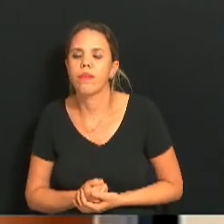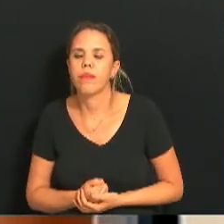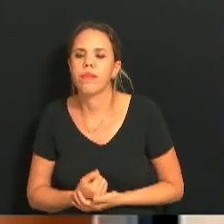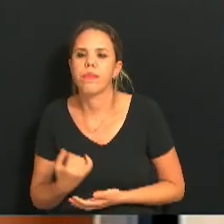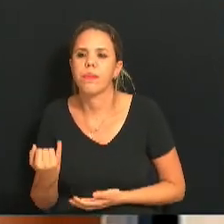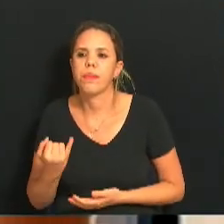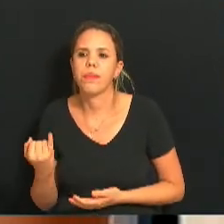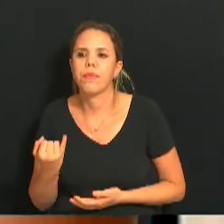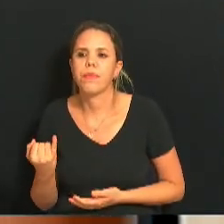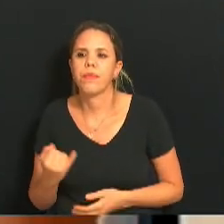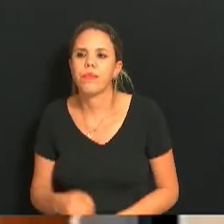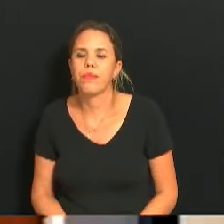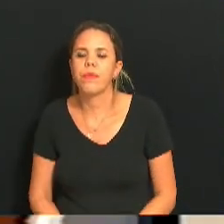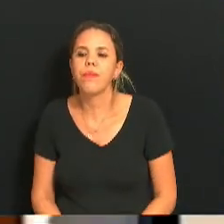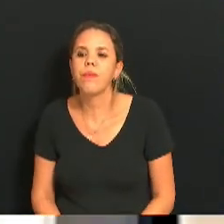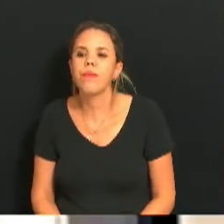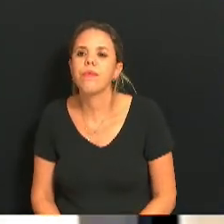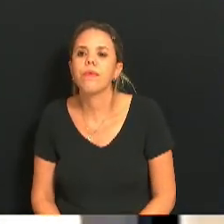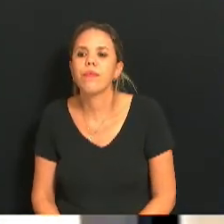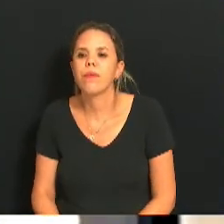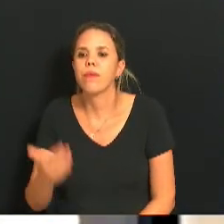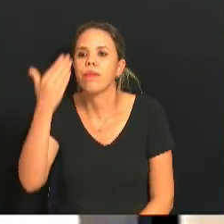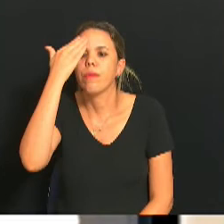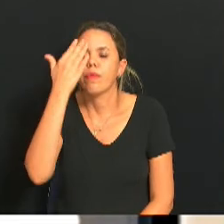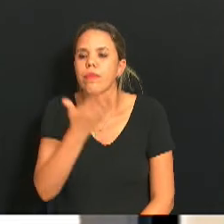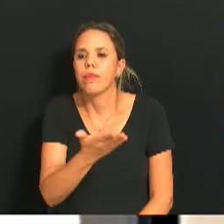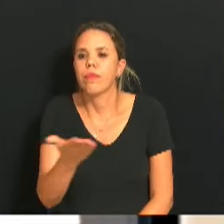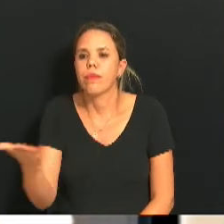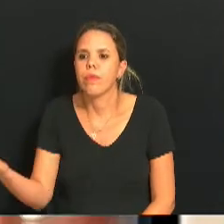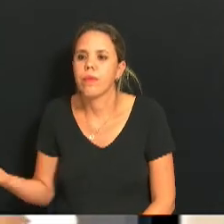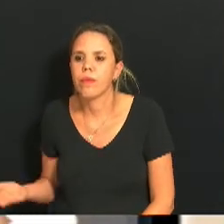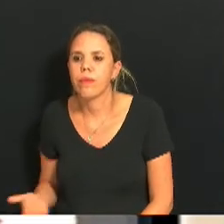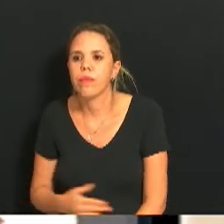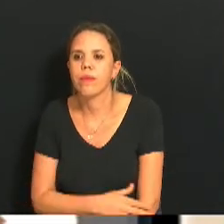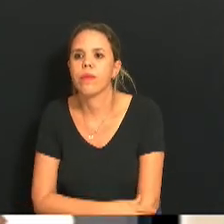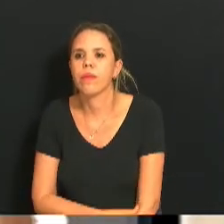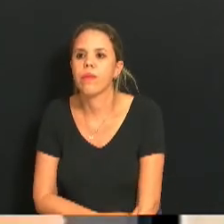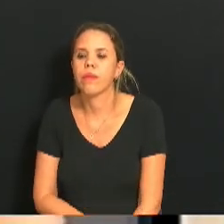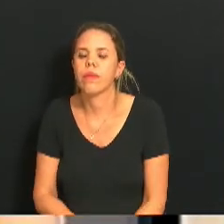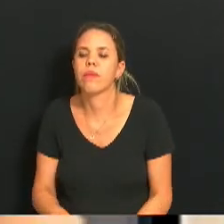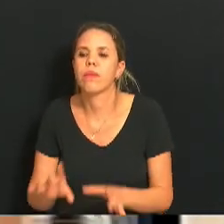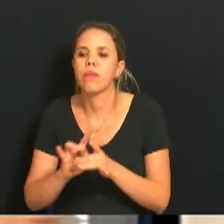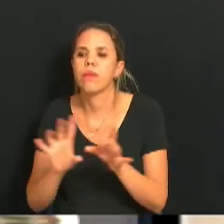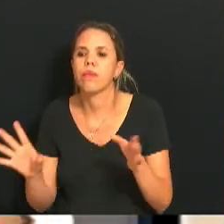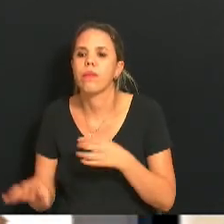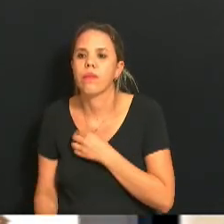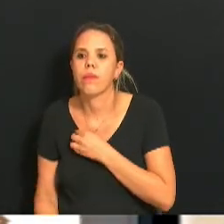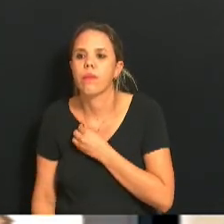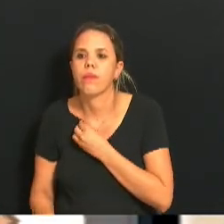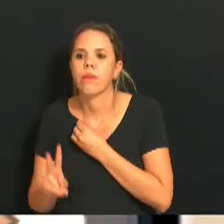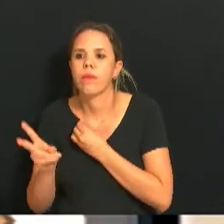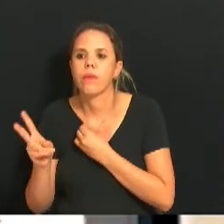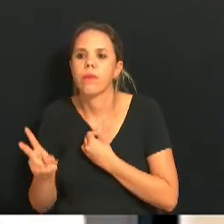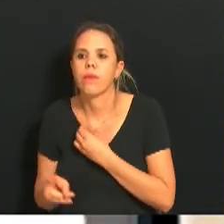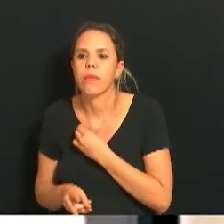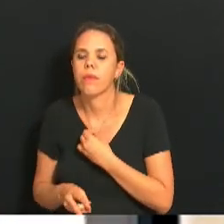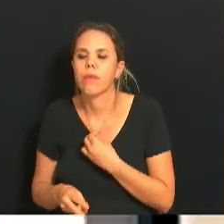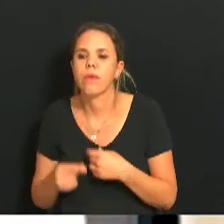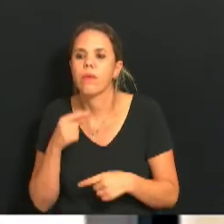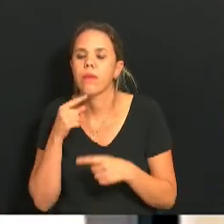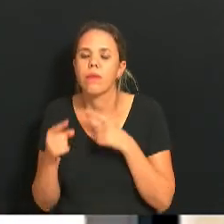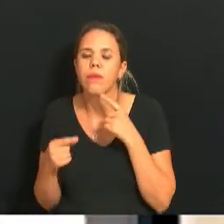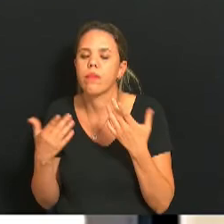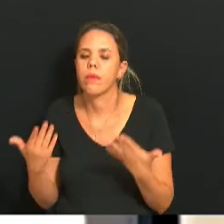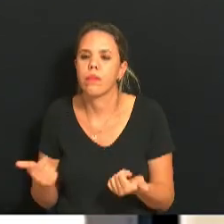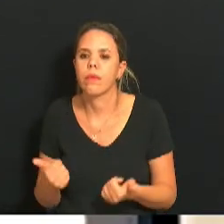para a cidade de Campinas com mais uma vez eu agradeço a todos vocês aí estamos à disposição do governador sempre para qualquer